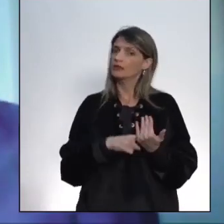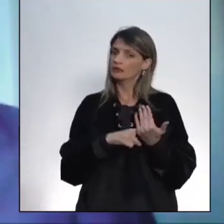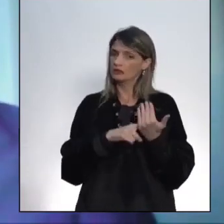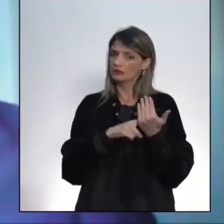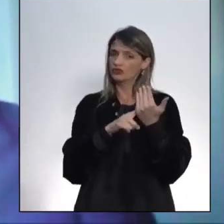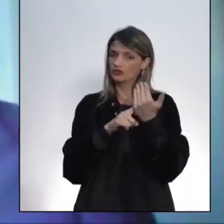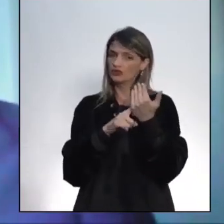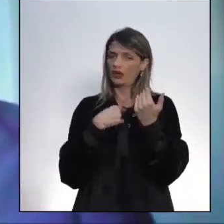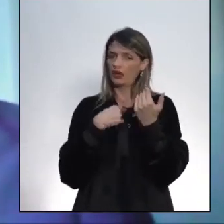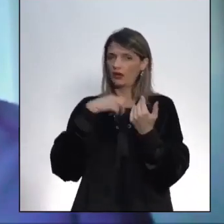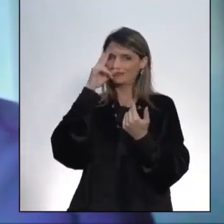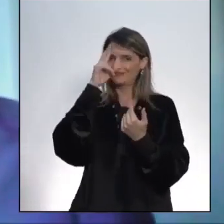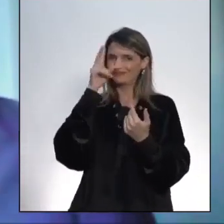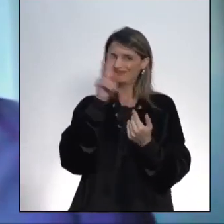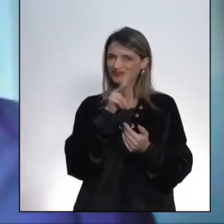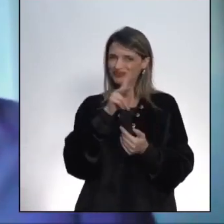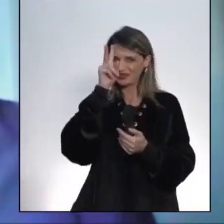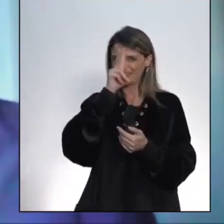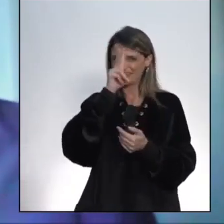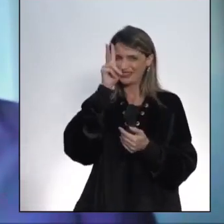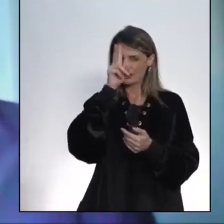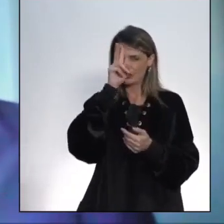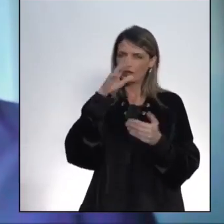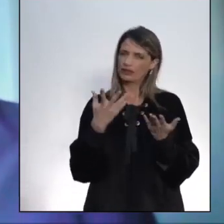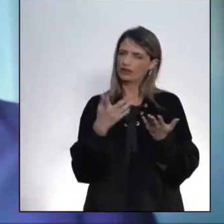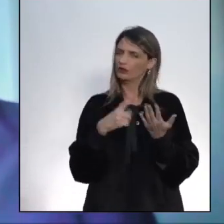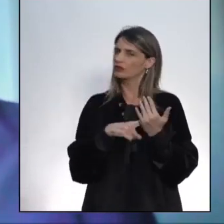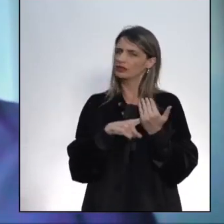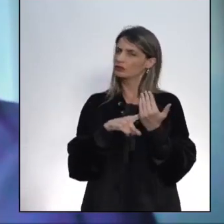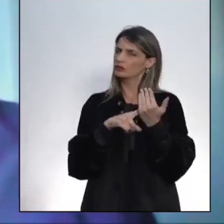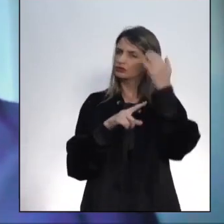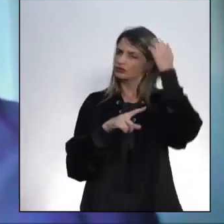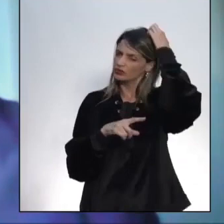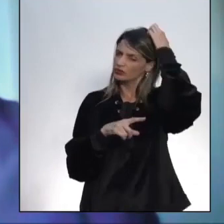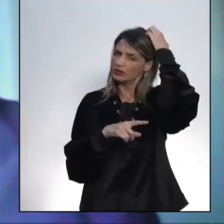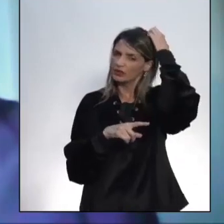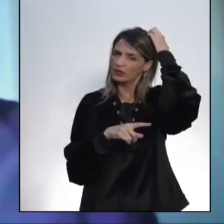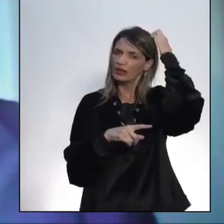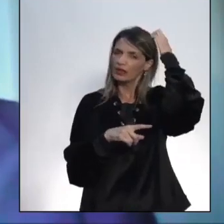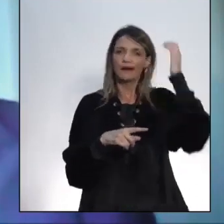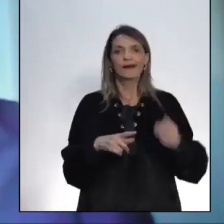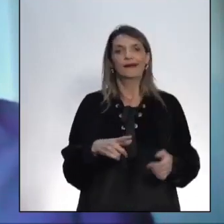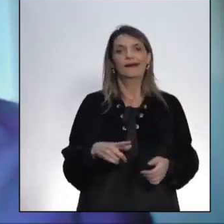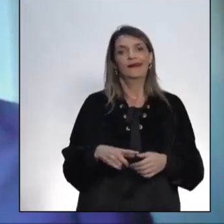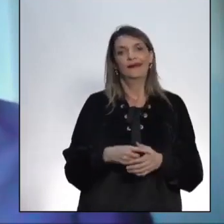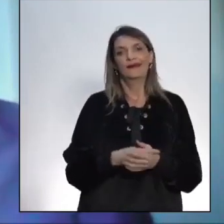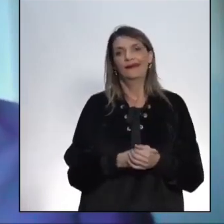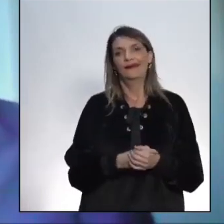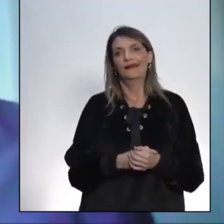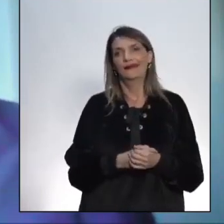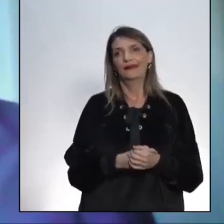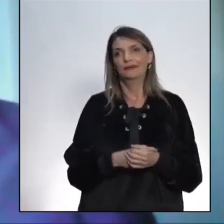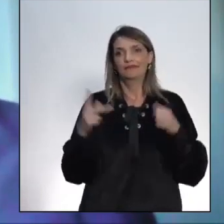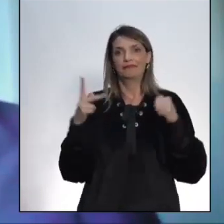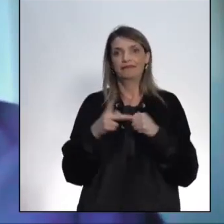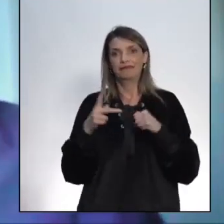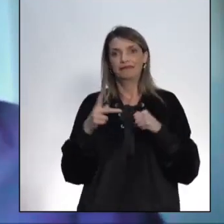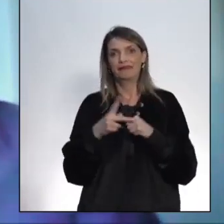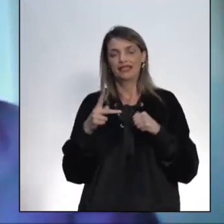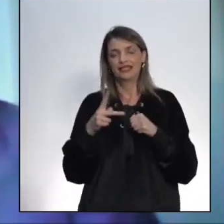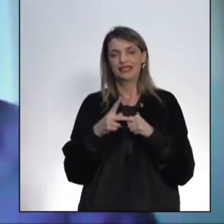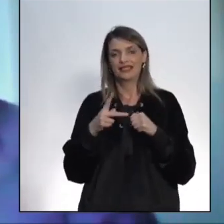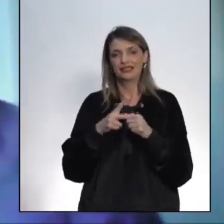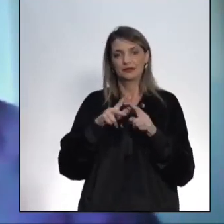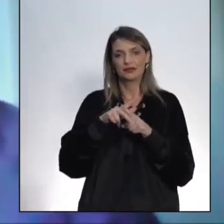sou historiador, então a nossa definição de tecnologia é uma pedra, é tecnologia, uma